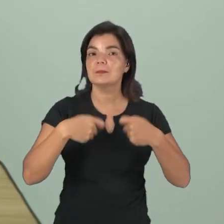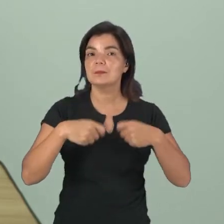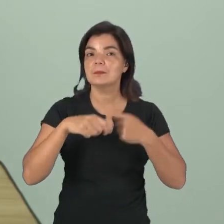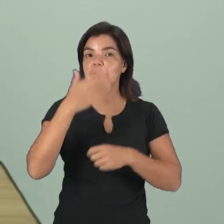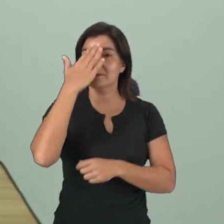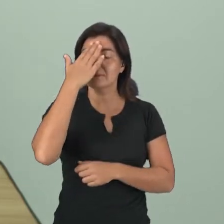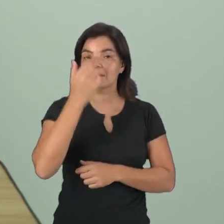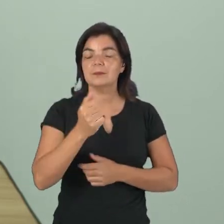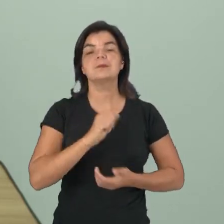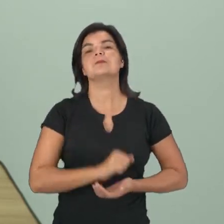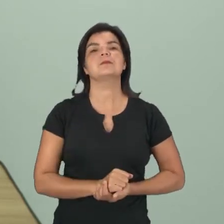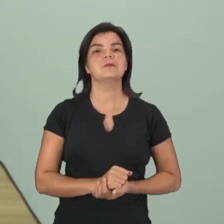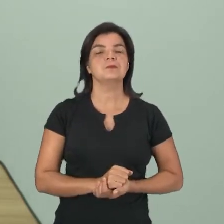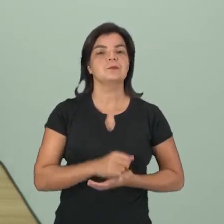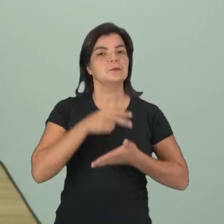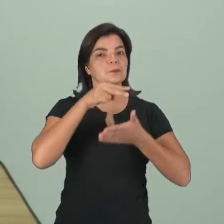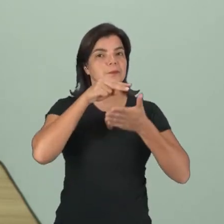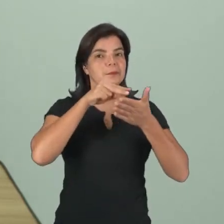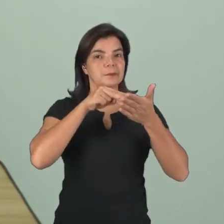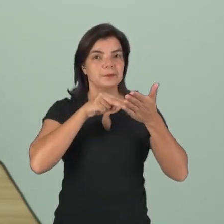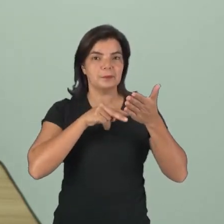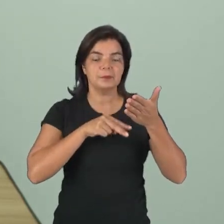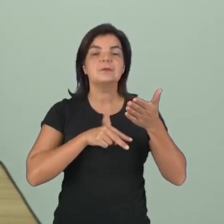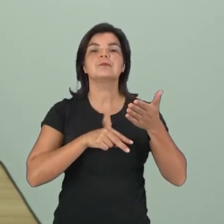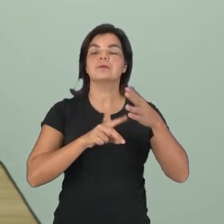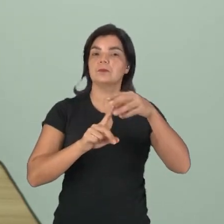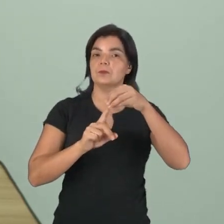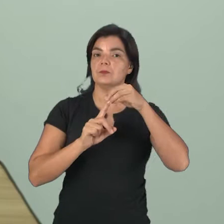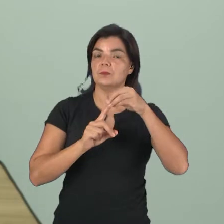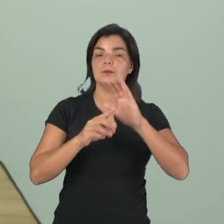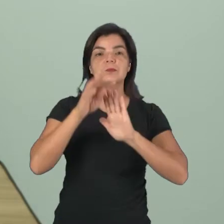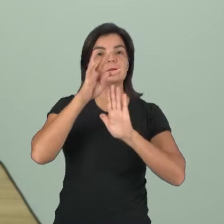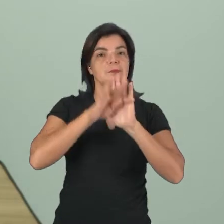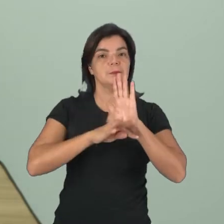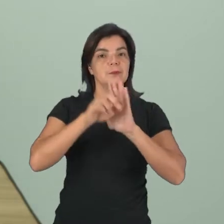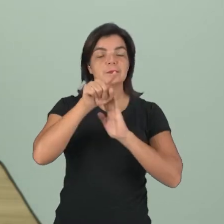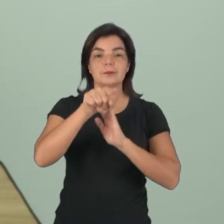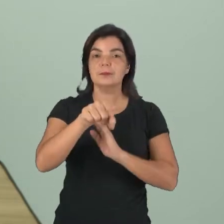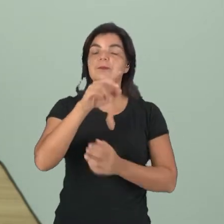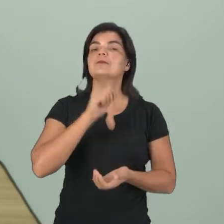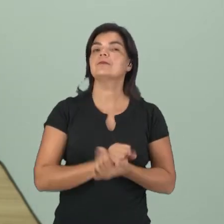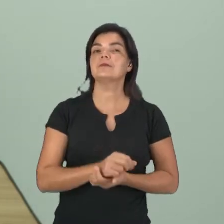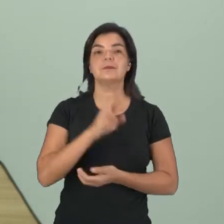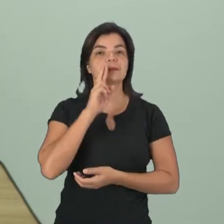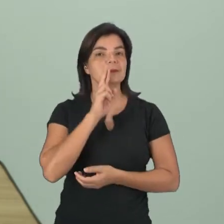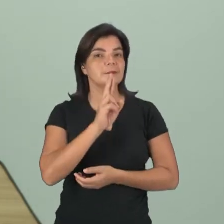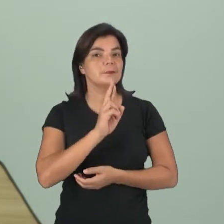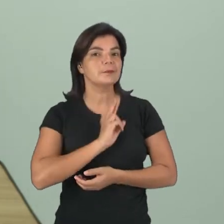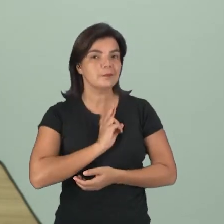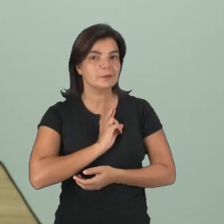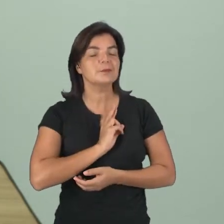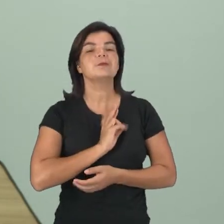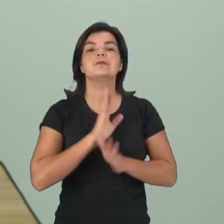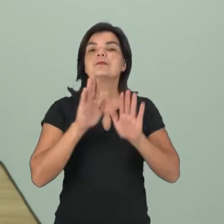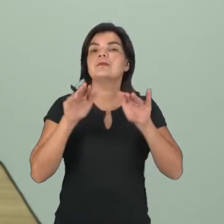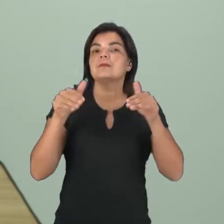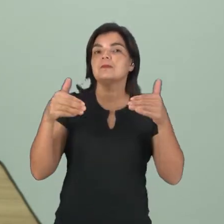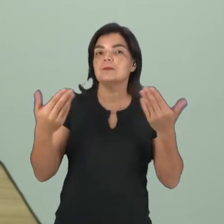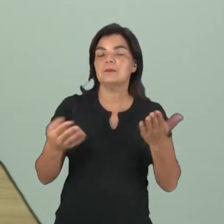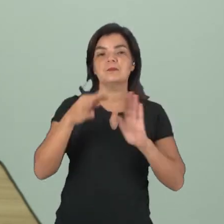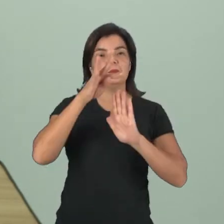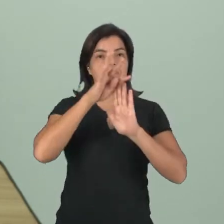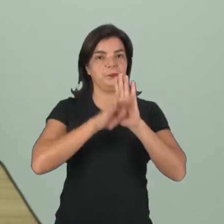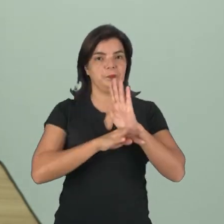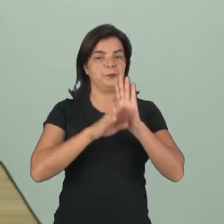saber? Eu vou fazer a leitura da finalidade do texto e vocês vão me dizer qual é